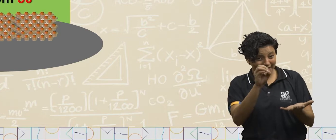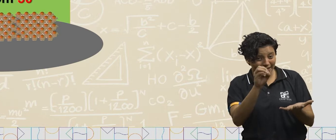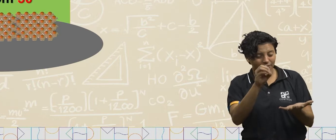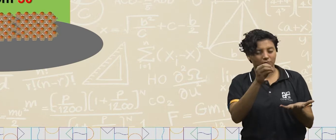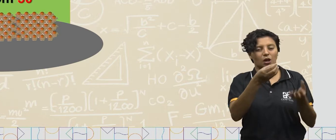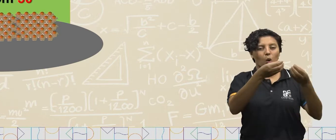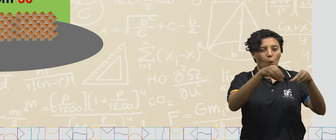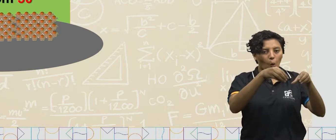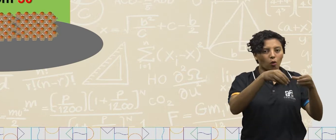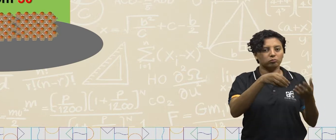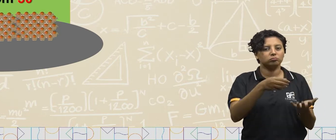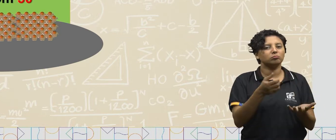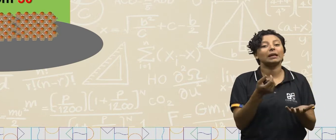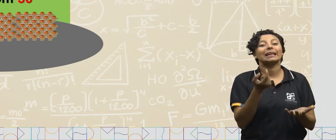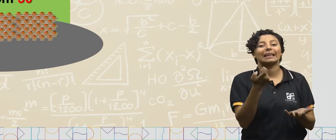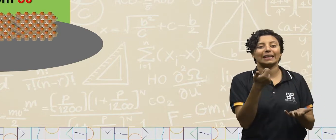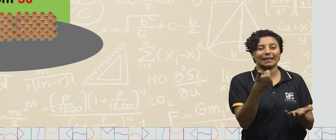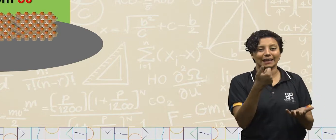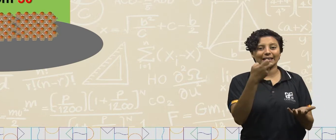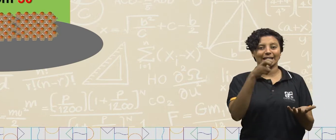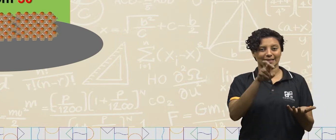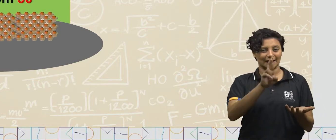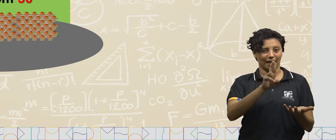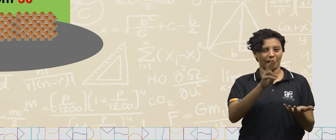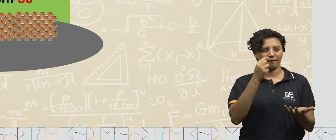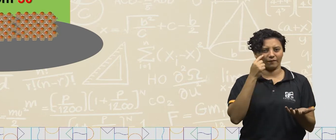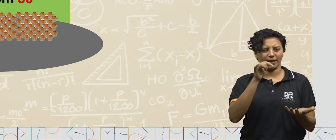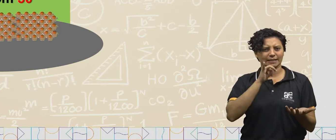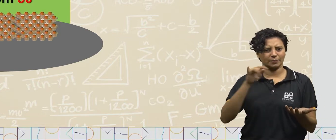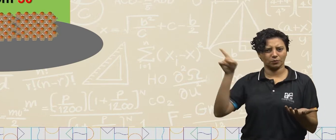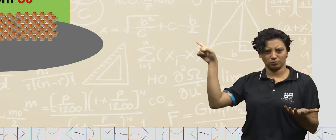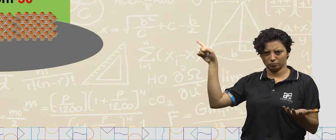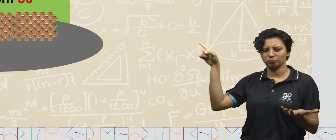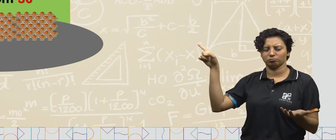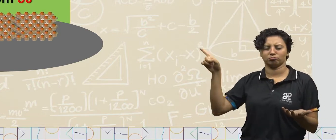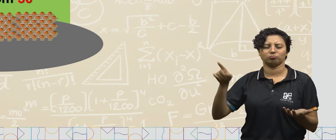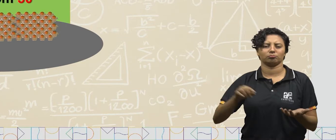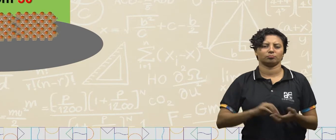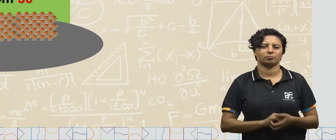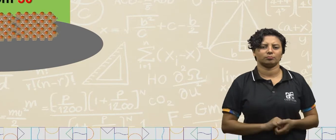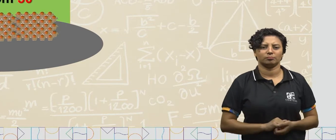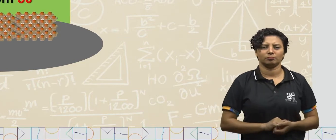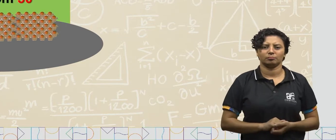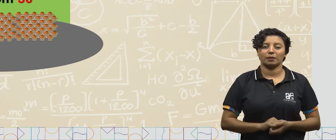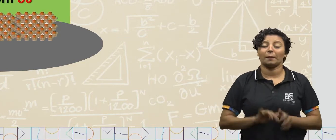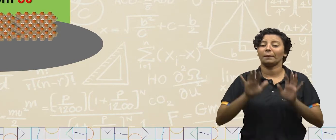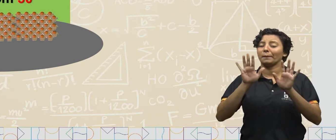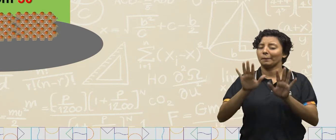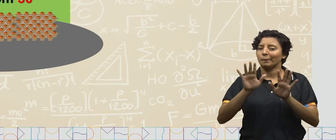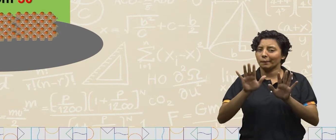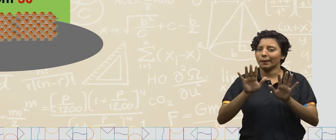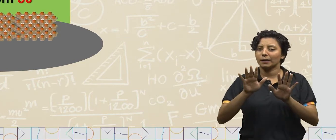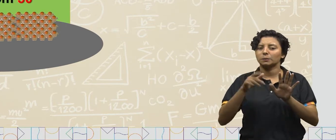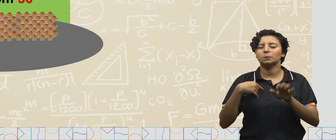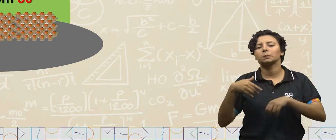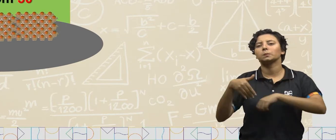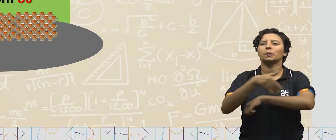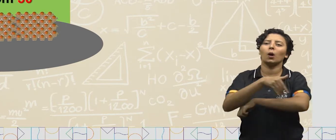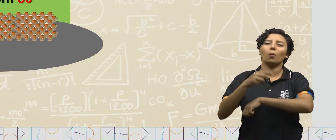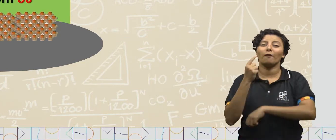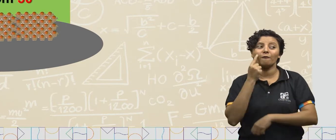30 ovos custa R$15, como você pode ver aí na tela. Porém, ao passar